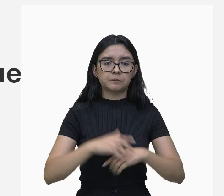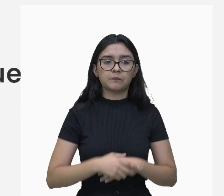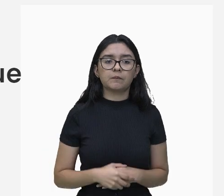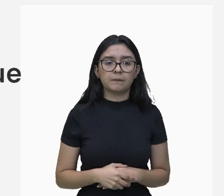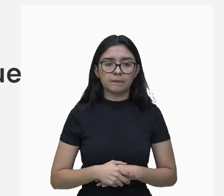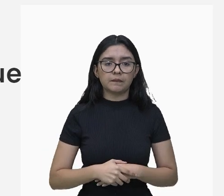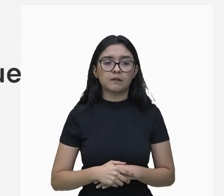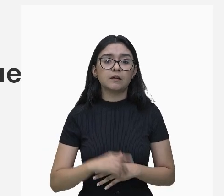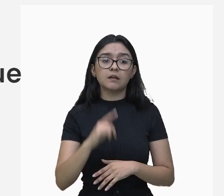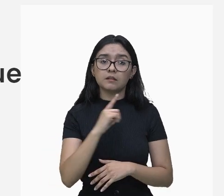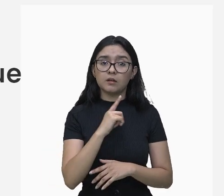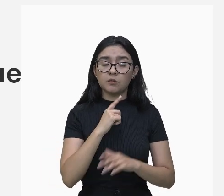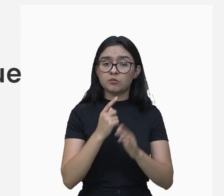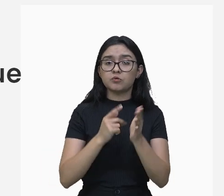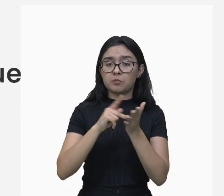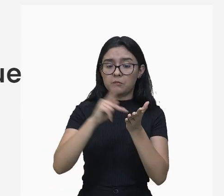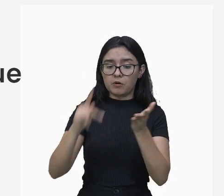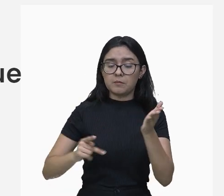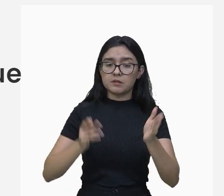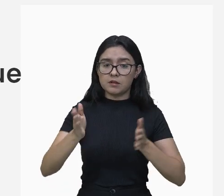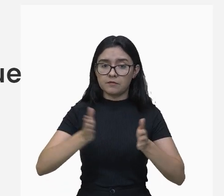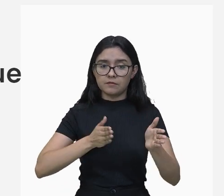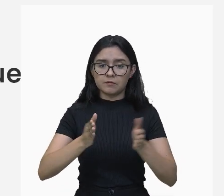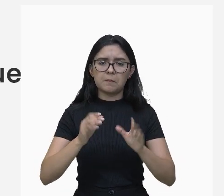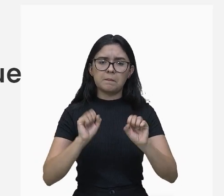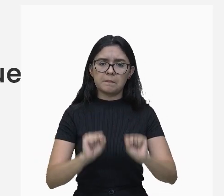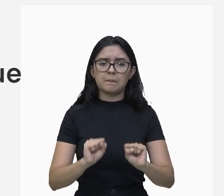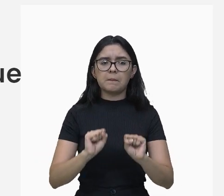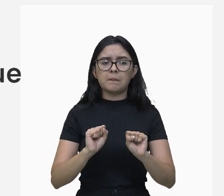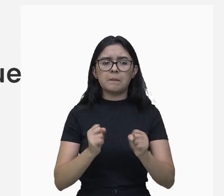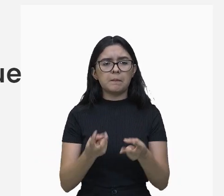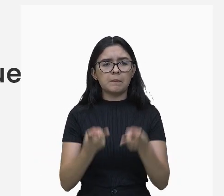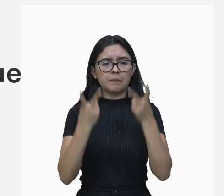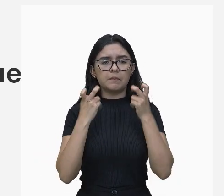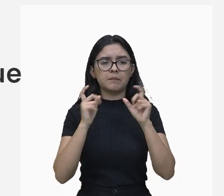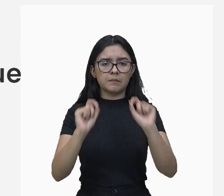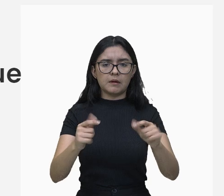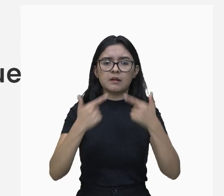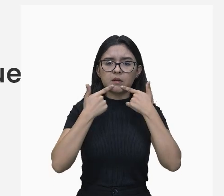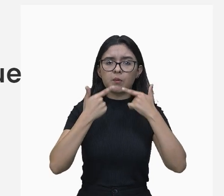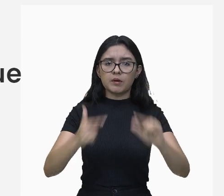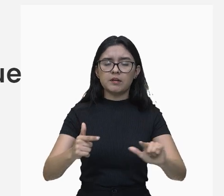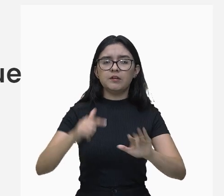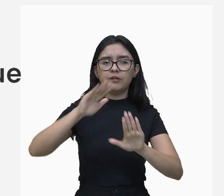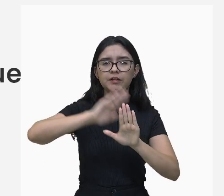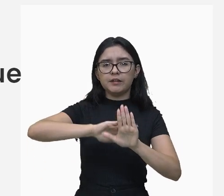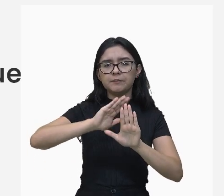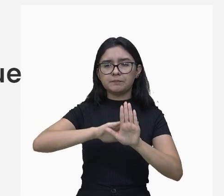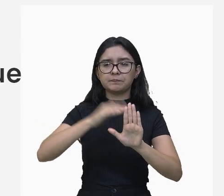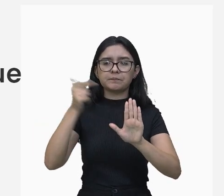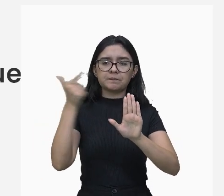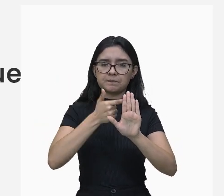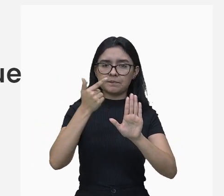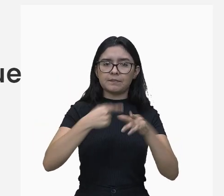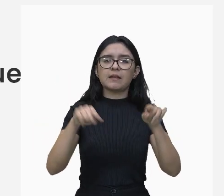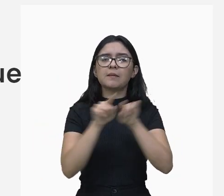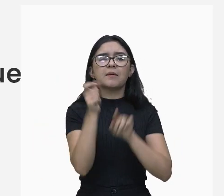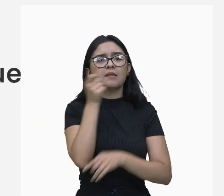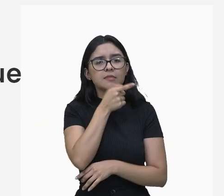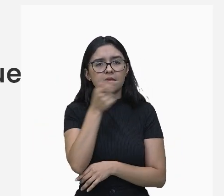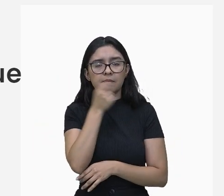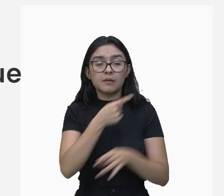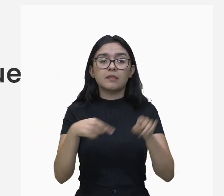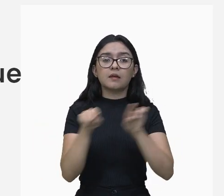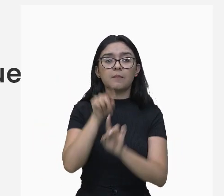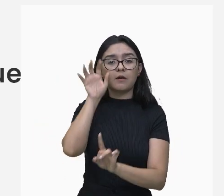integram essa fase, pode-se notar uma linguagem permeada pela ironia e humor, além de uma forte